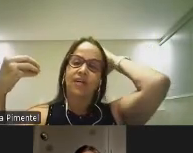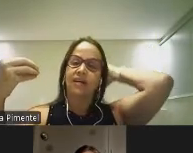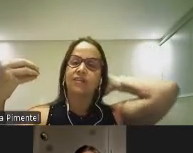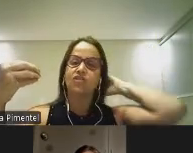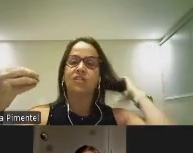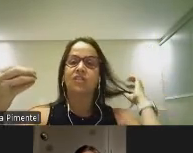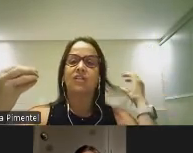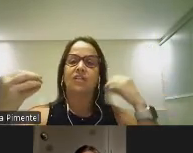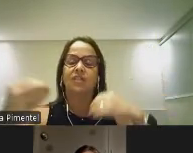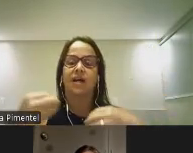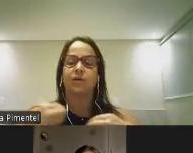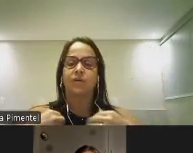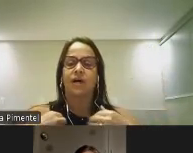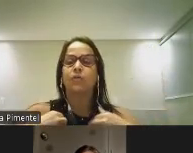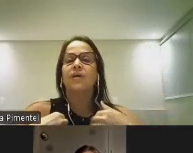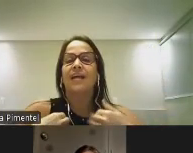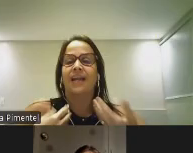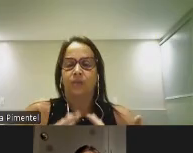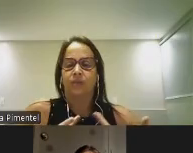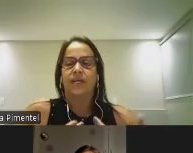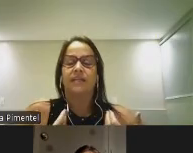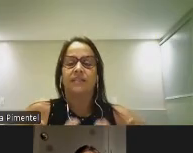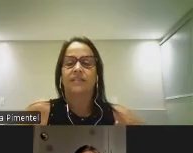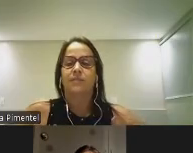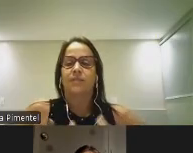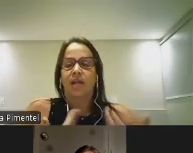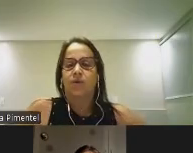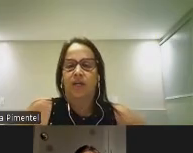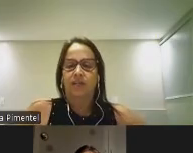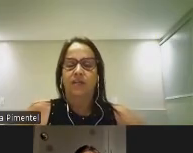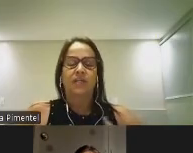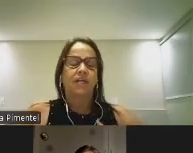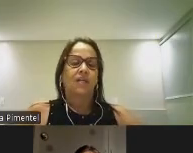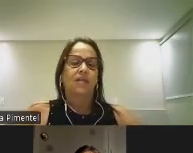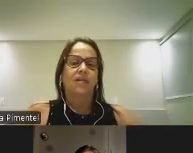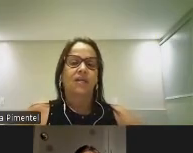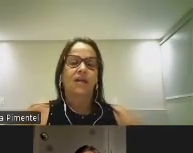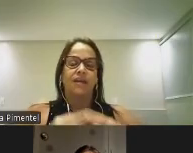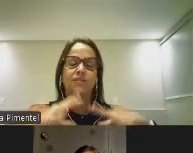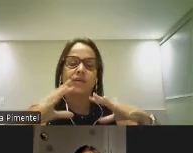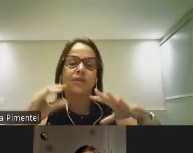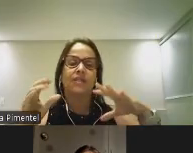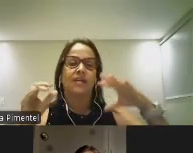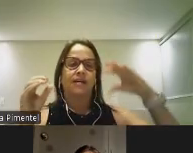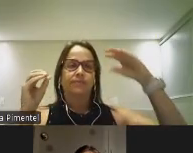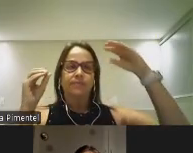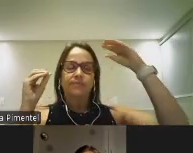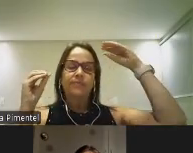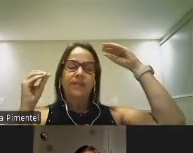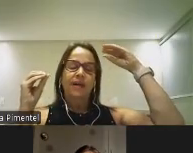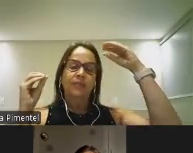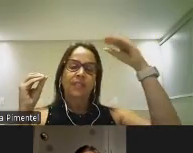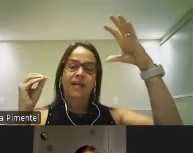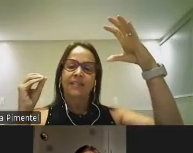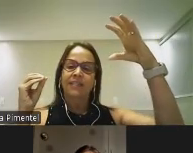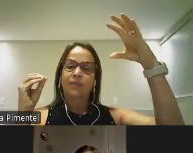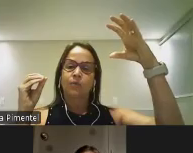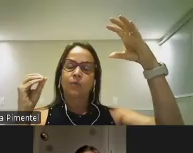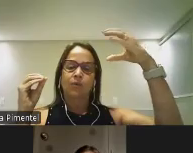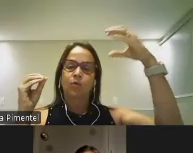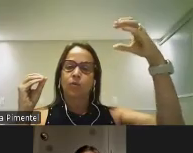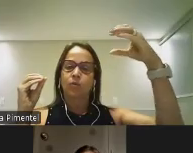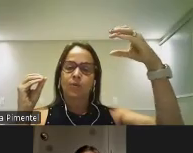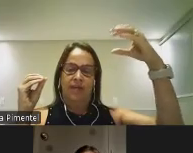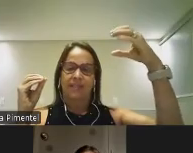respondendo questionários de autorrelato, né? De melhora. E aí você media a quantidade